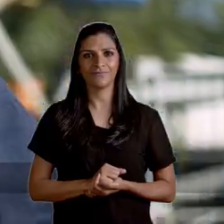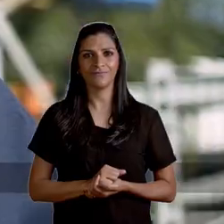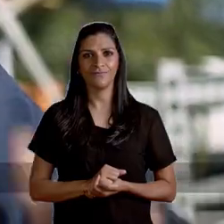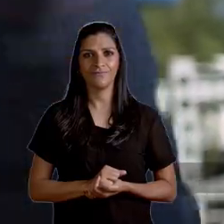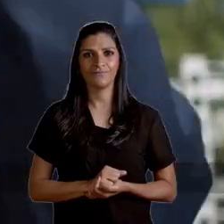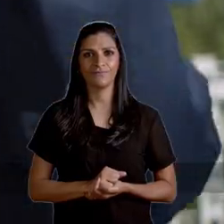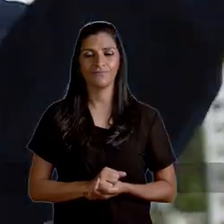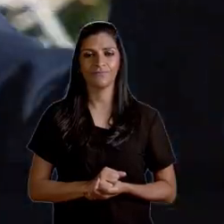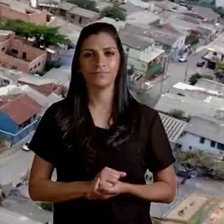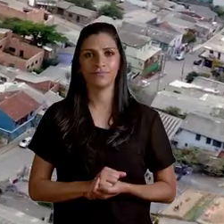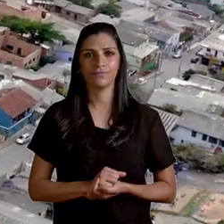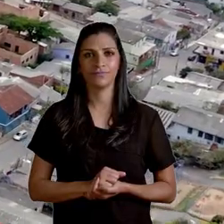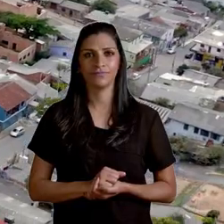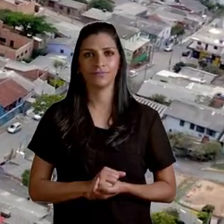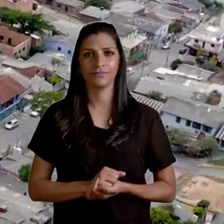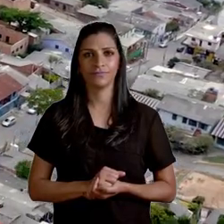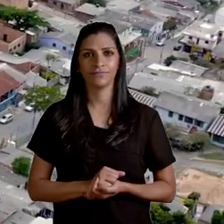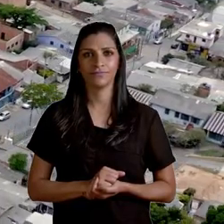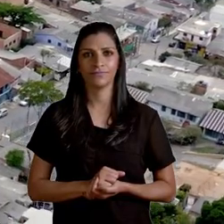Manuela lá que nós vamos entrar junto com ela.